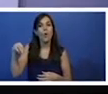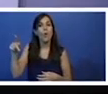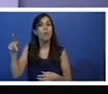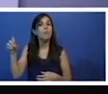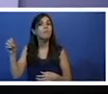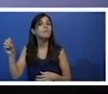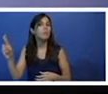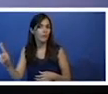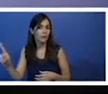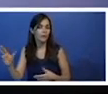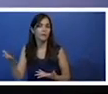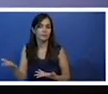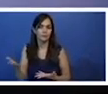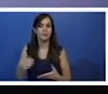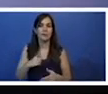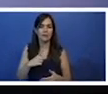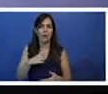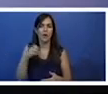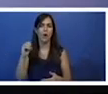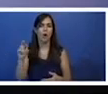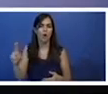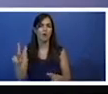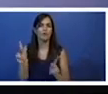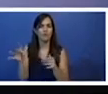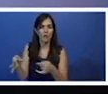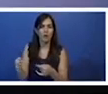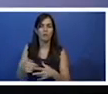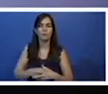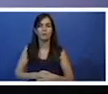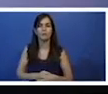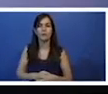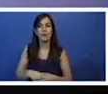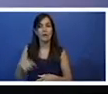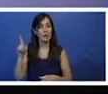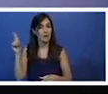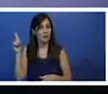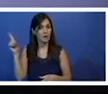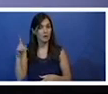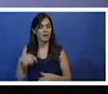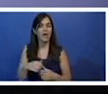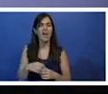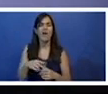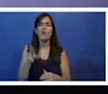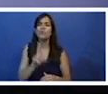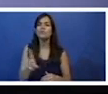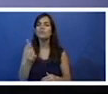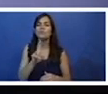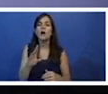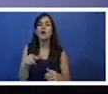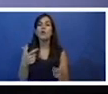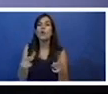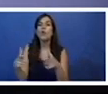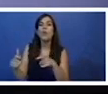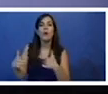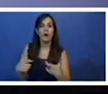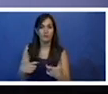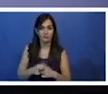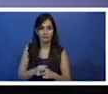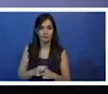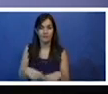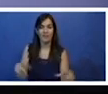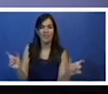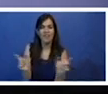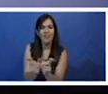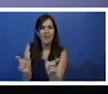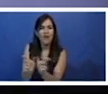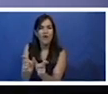ok? O infinitivo impessoal é usado, é empregado em locuções verbais,